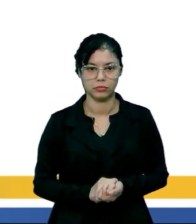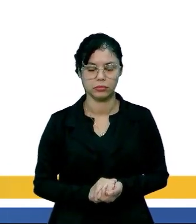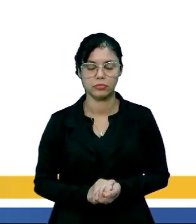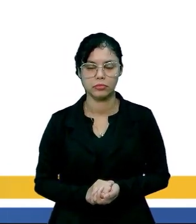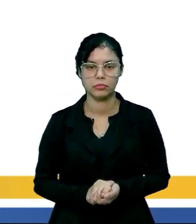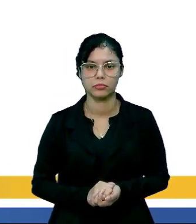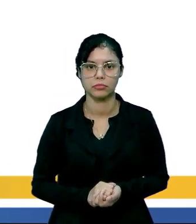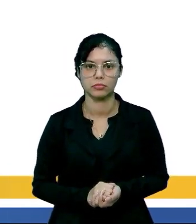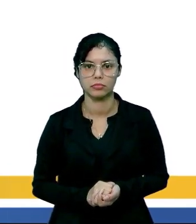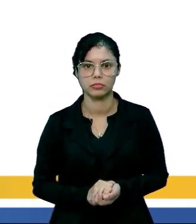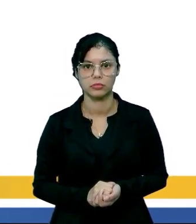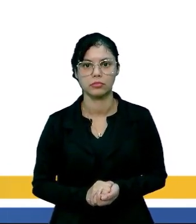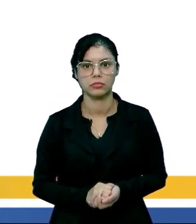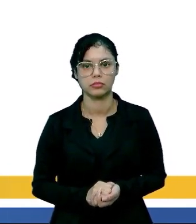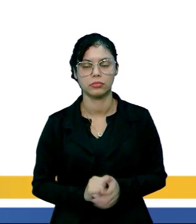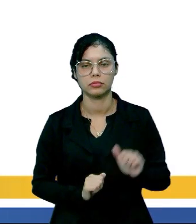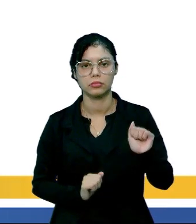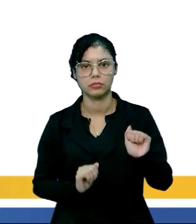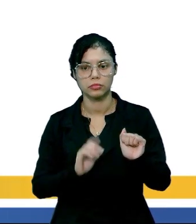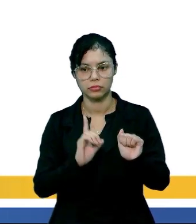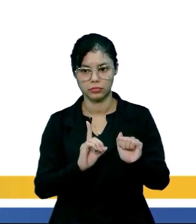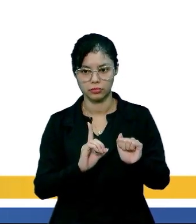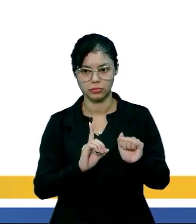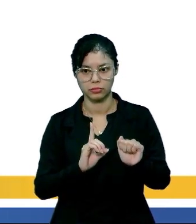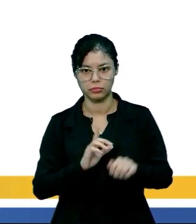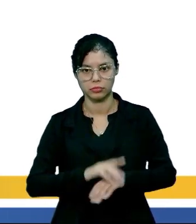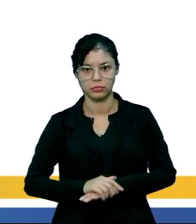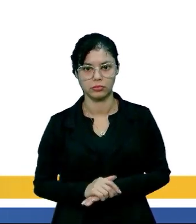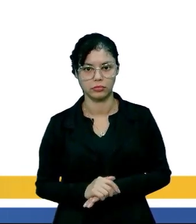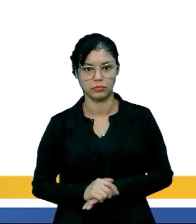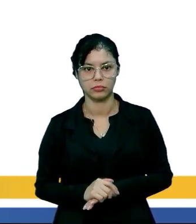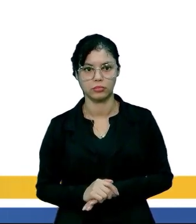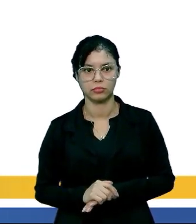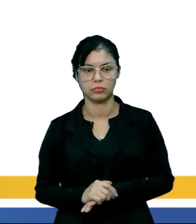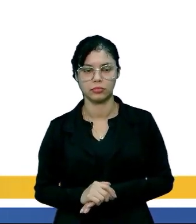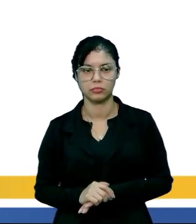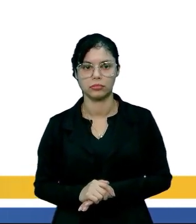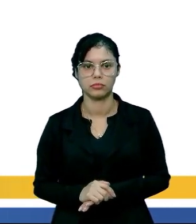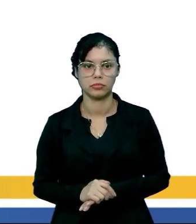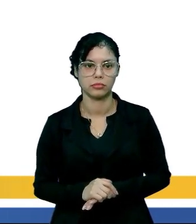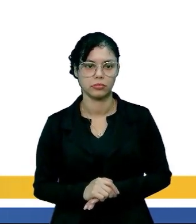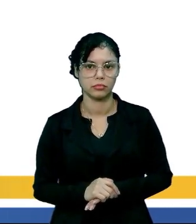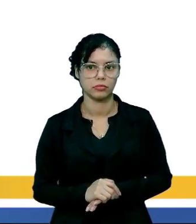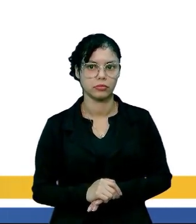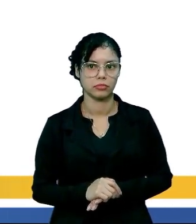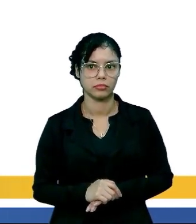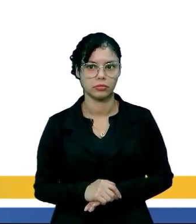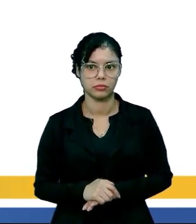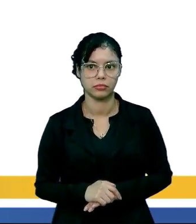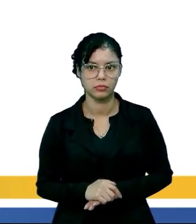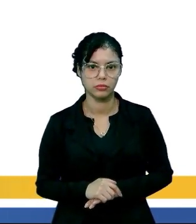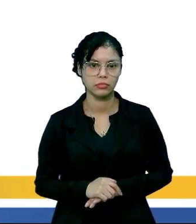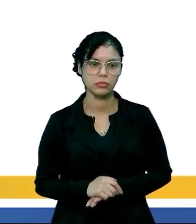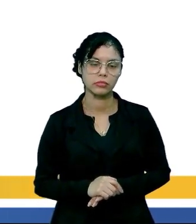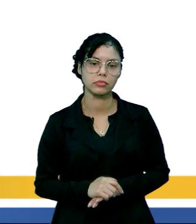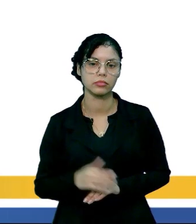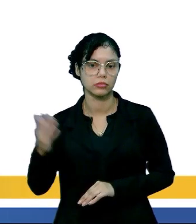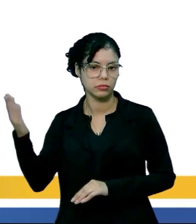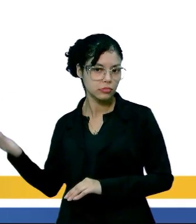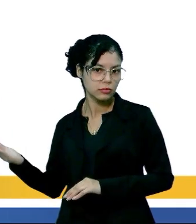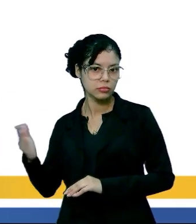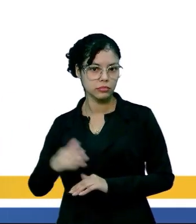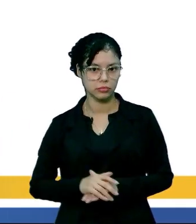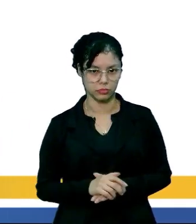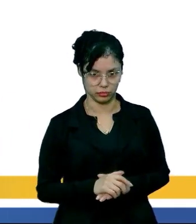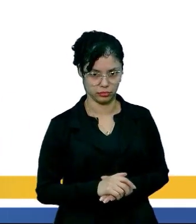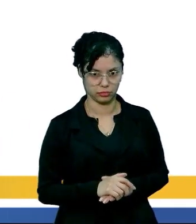0, em direção à aresta AD, tá? Então nós já temos aí o primeiro